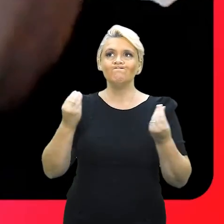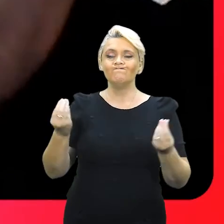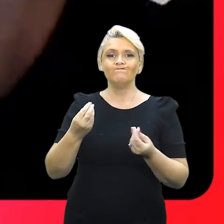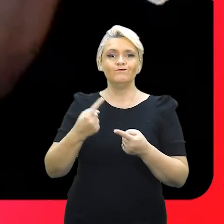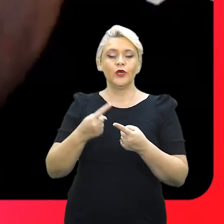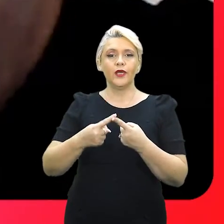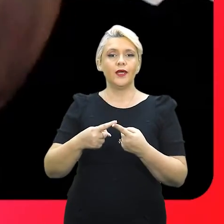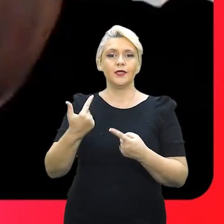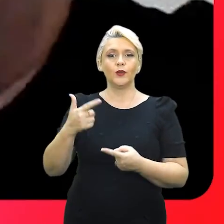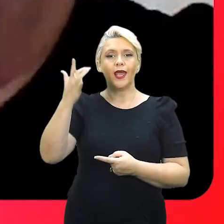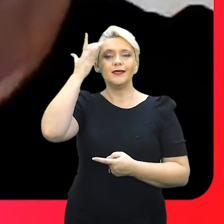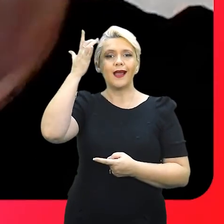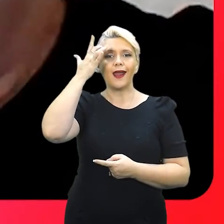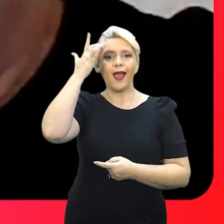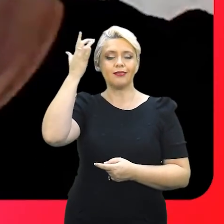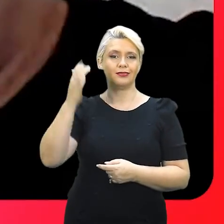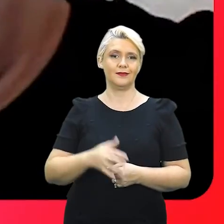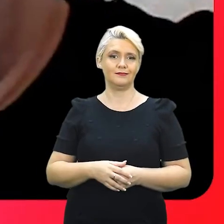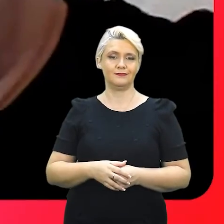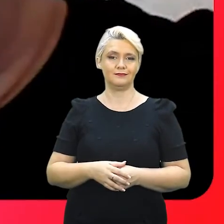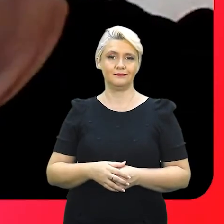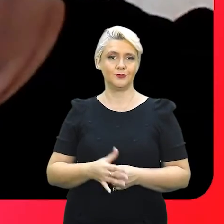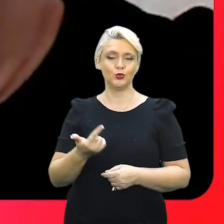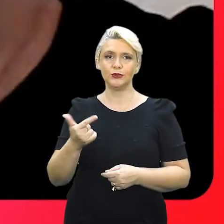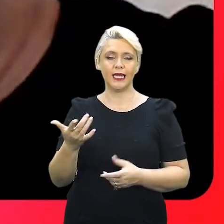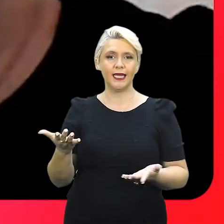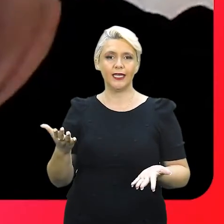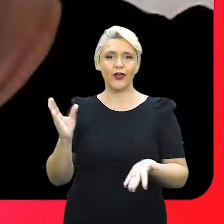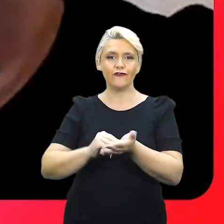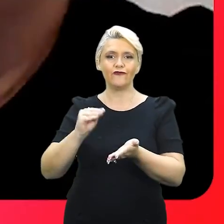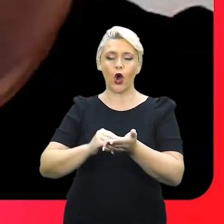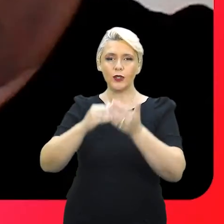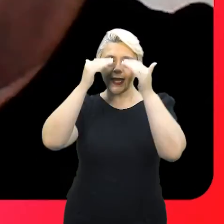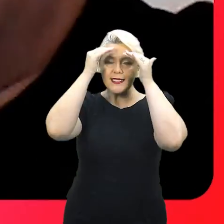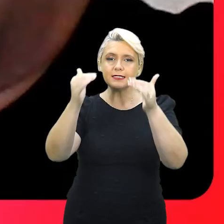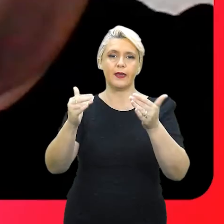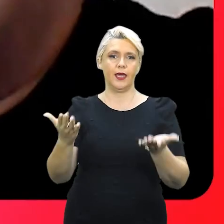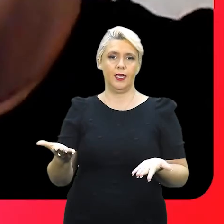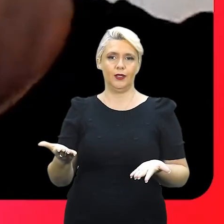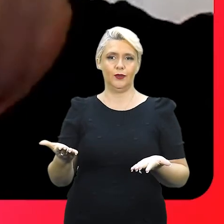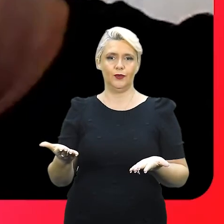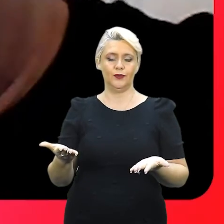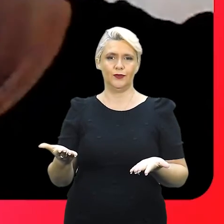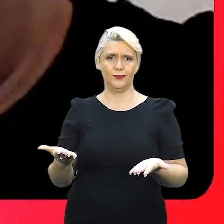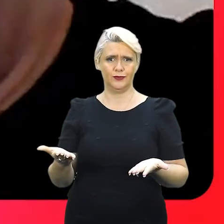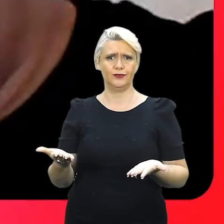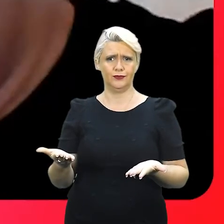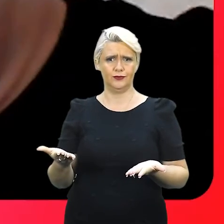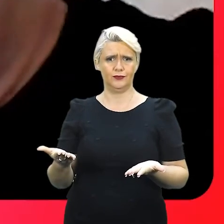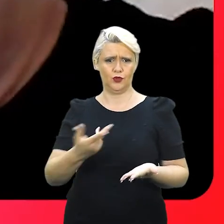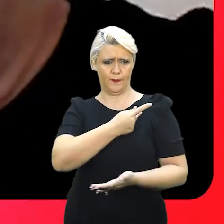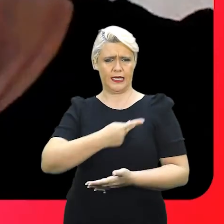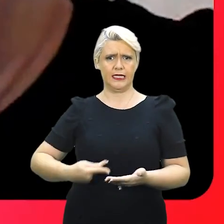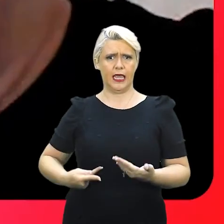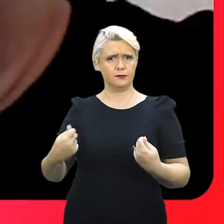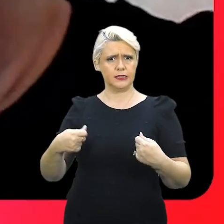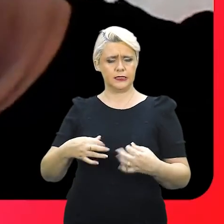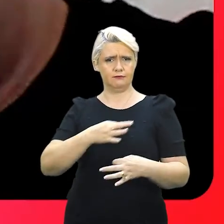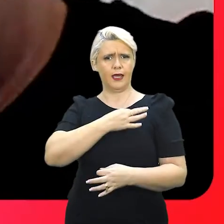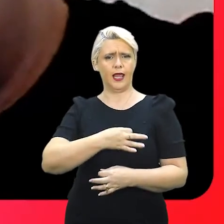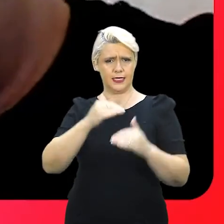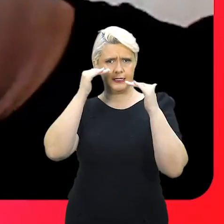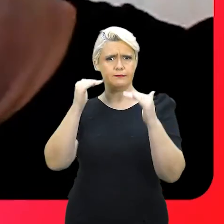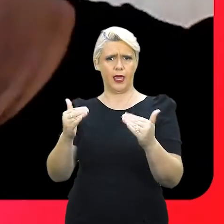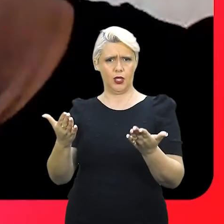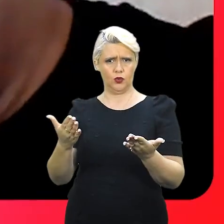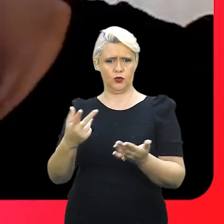pelo caráter dele, né? Pela falta de respeito à liturgia do cargo. Né? Então, tomara a Deus que Bolsonaro